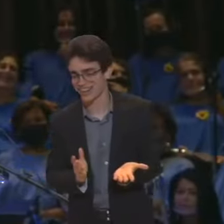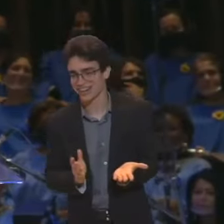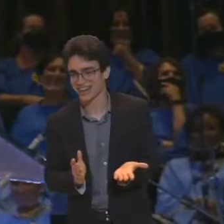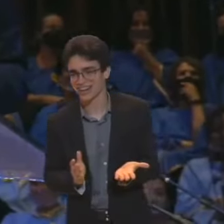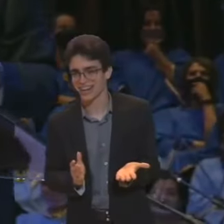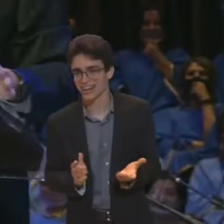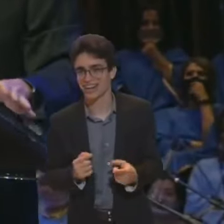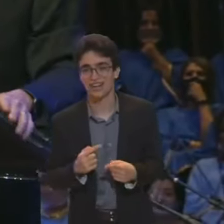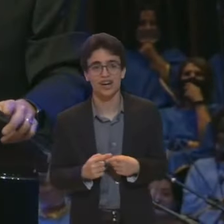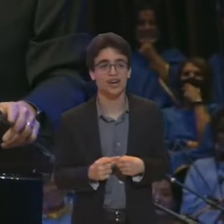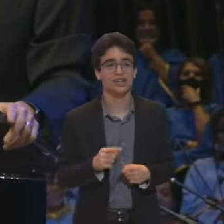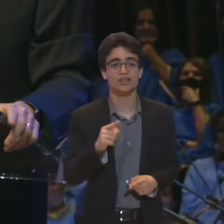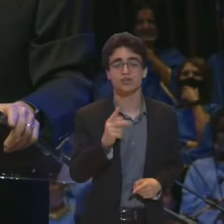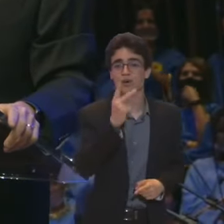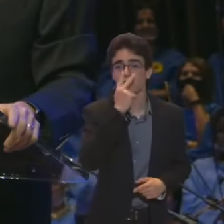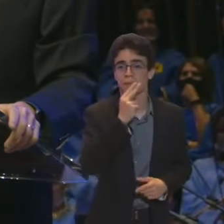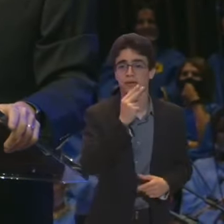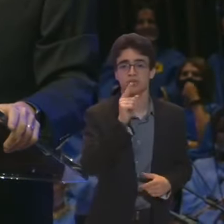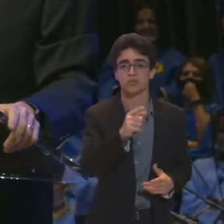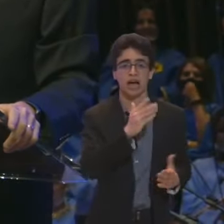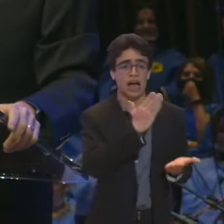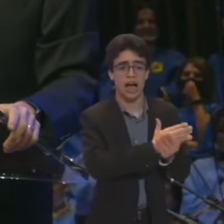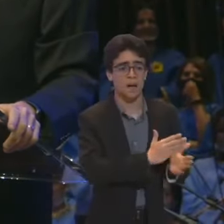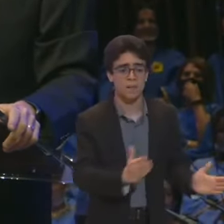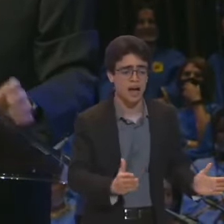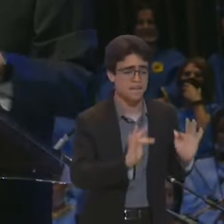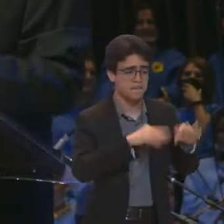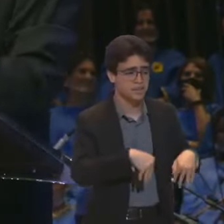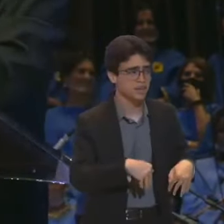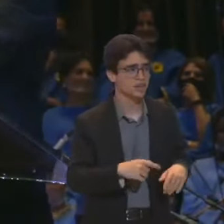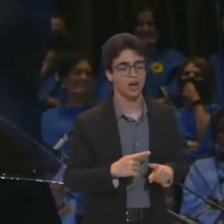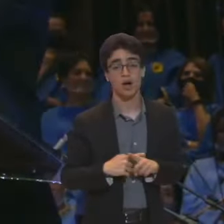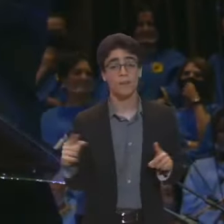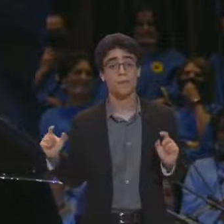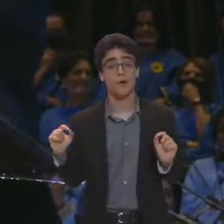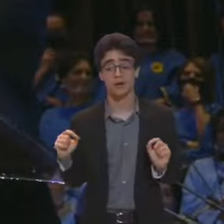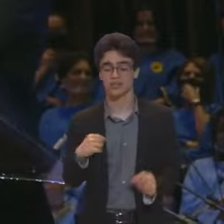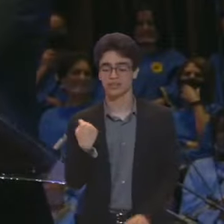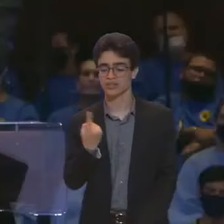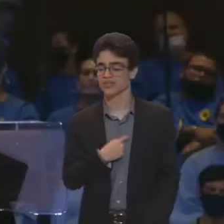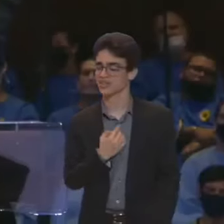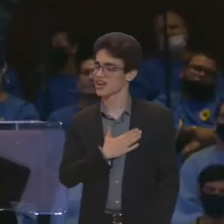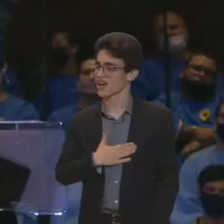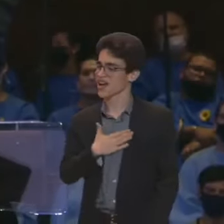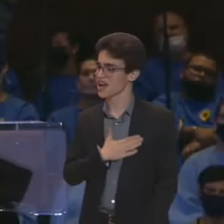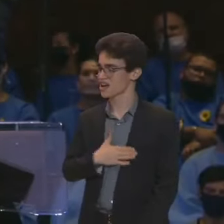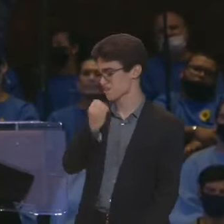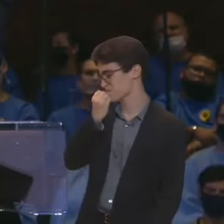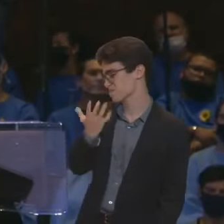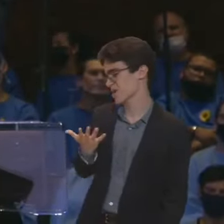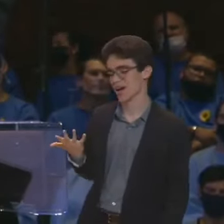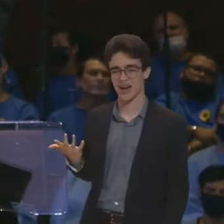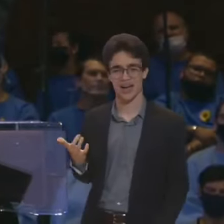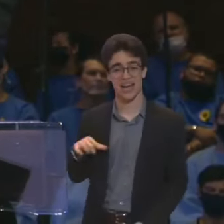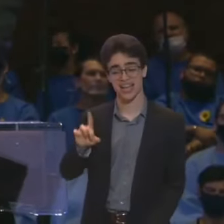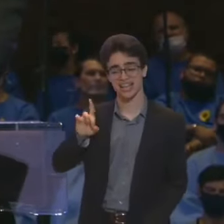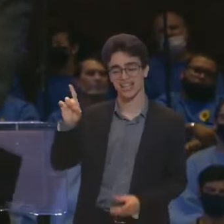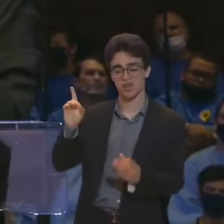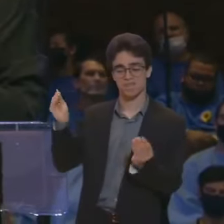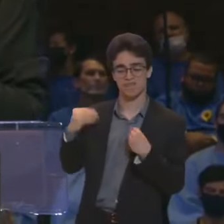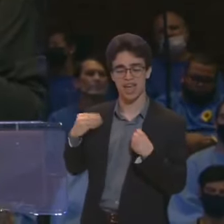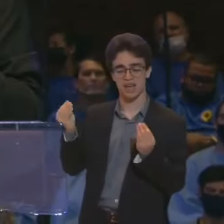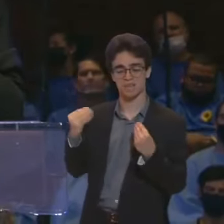Por que é que você pôs um ponto onde Deus pôs uma vírgula? É porque a gente só gosta do bombom, do bem bom, do que é do Deus me dá.